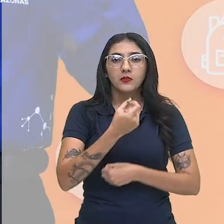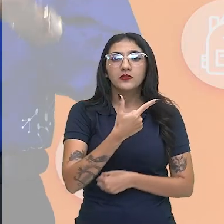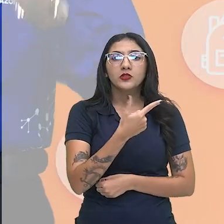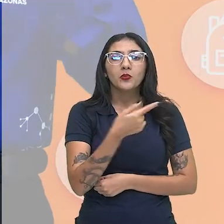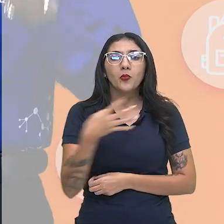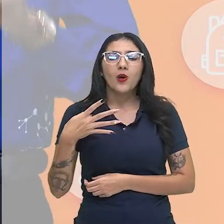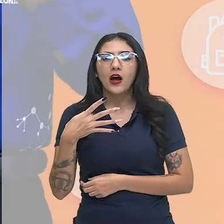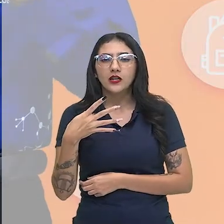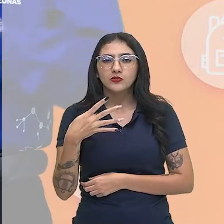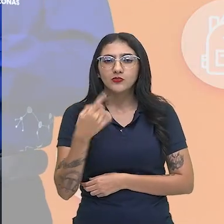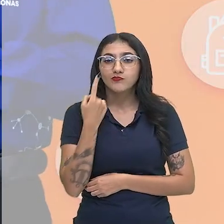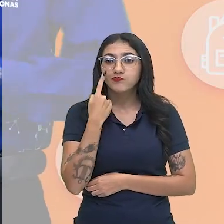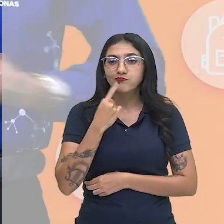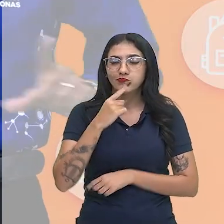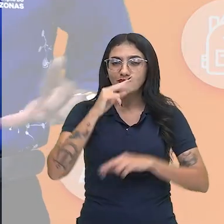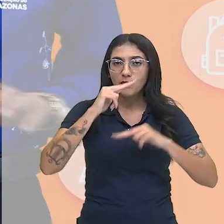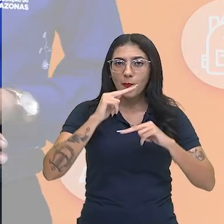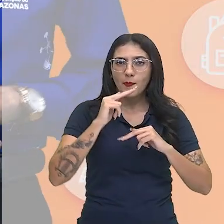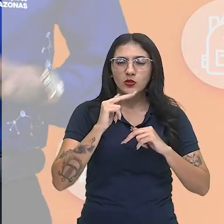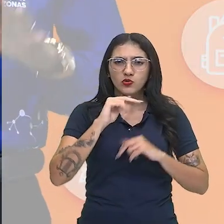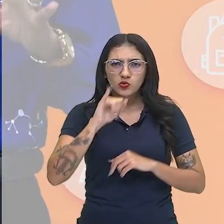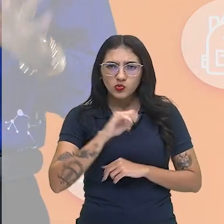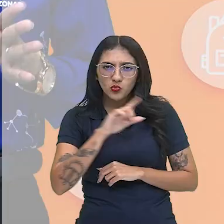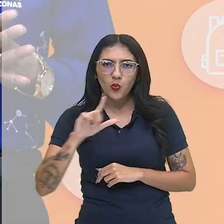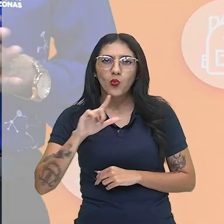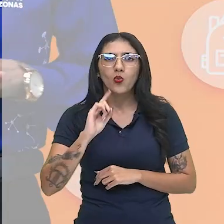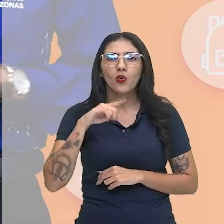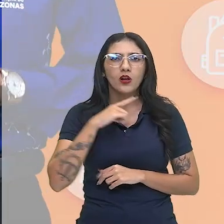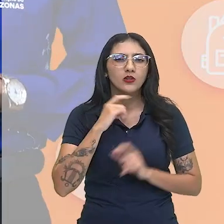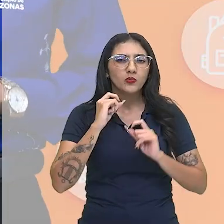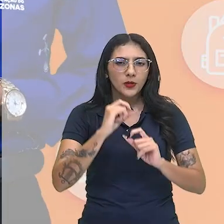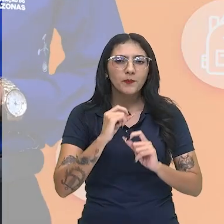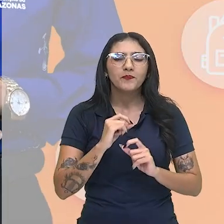só, em julho de 2024, uma população de